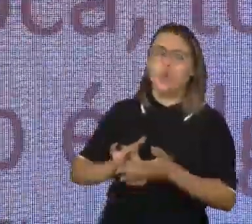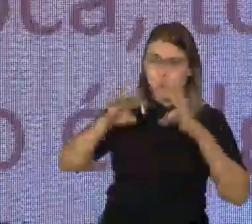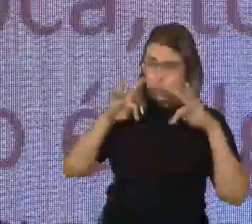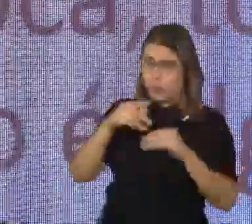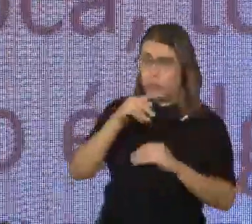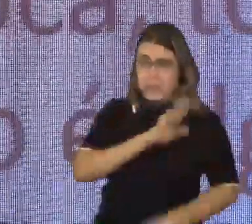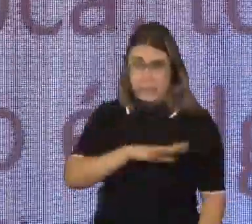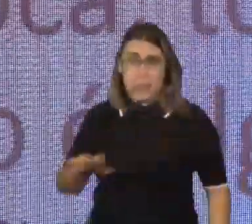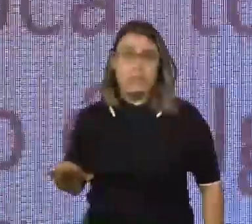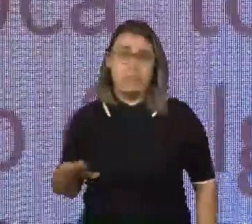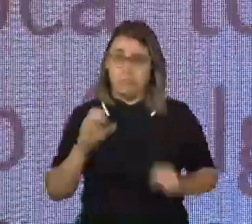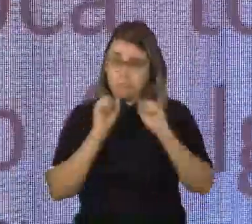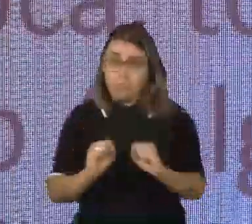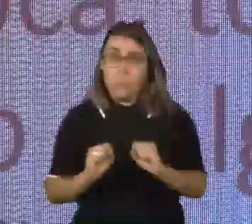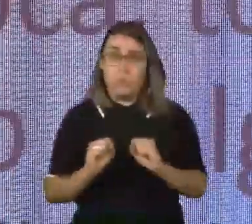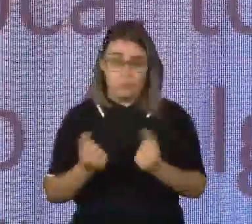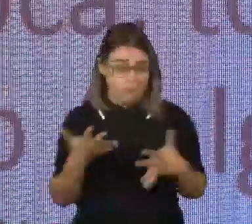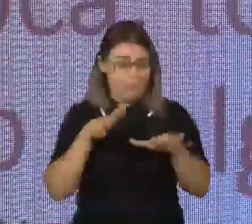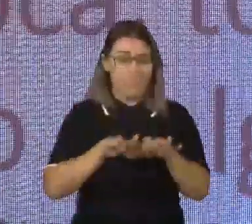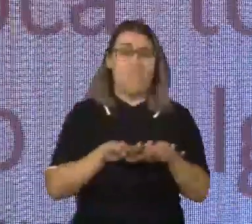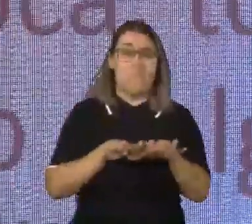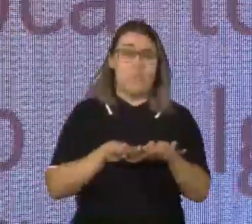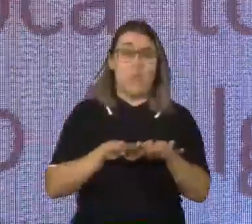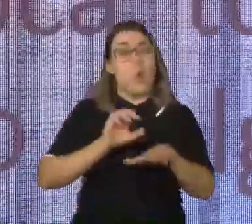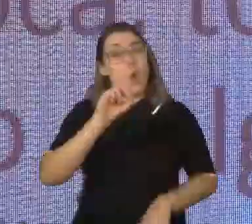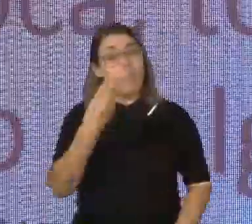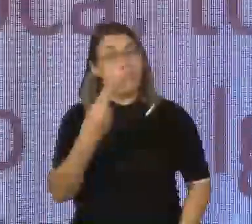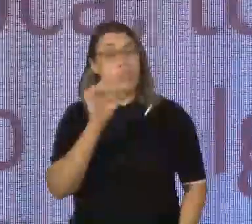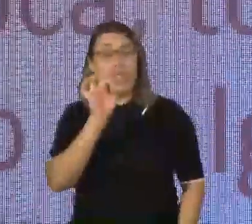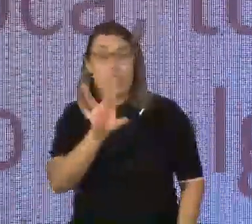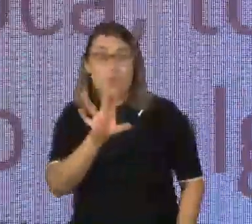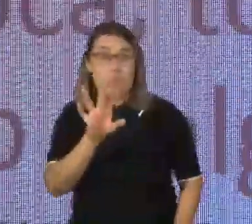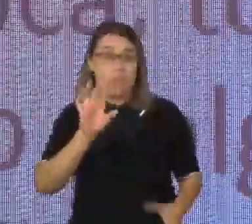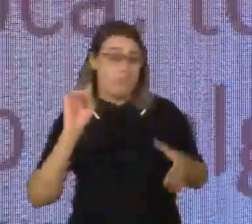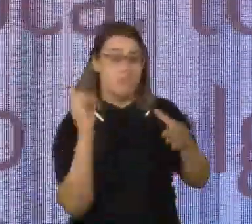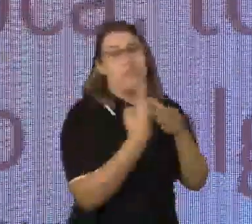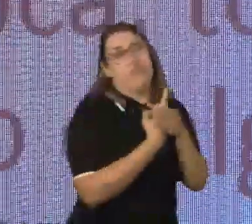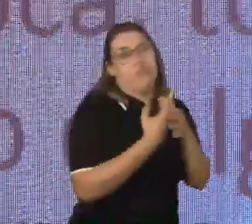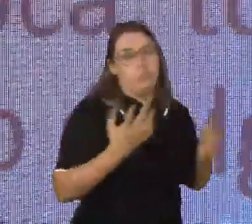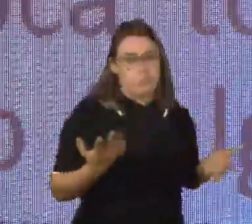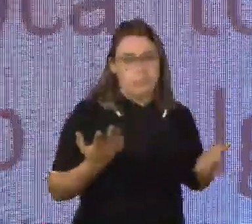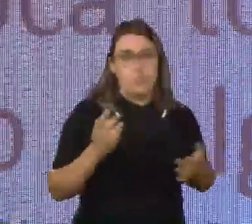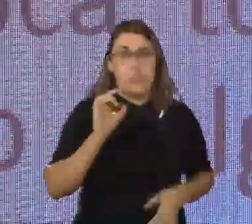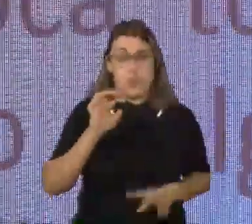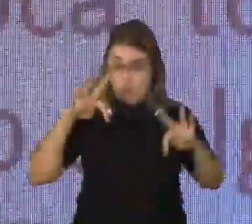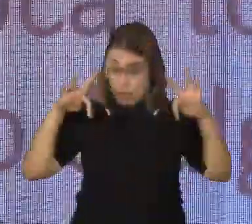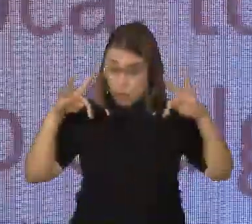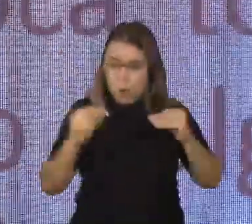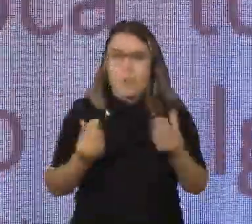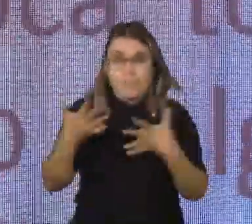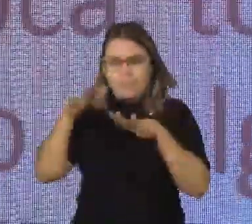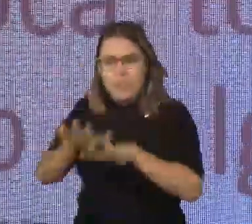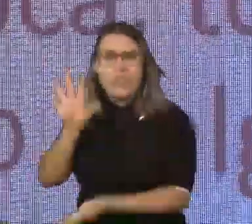pertencem, se todas as crianças estão incluídas ou se elas estão inseridas dentro da escola. Quando todos